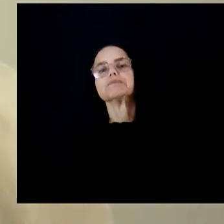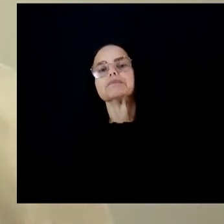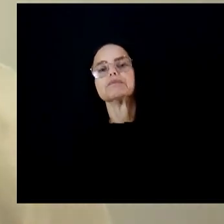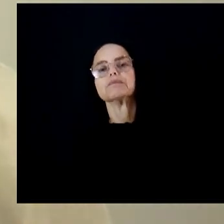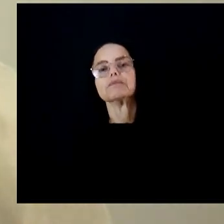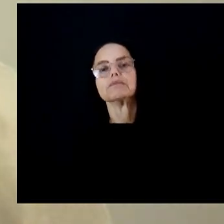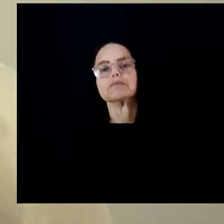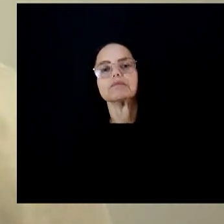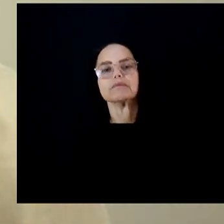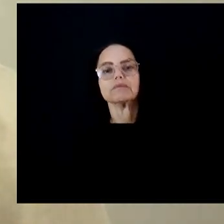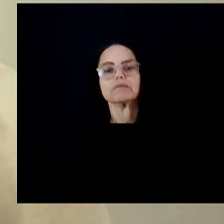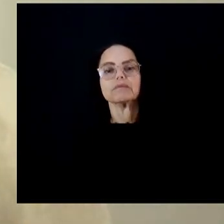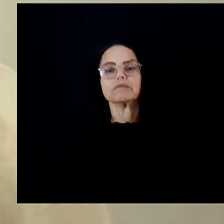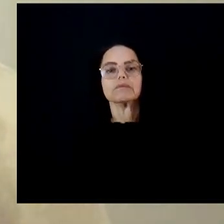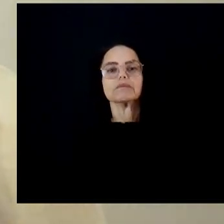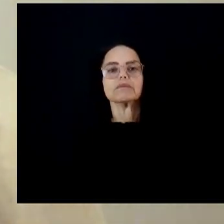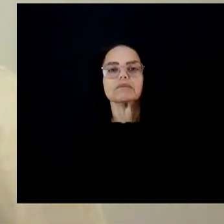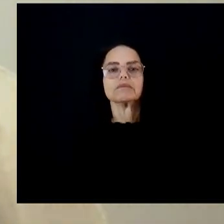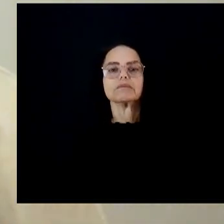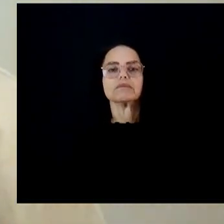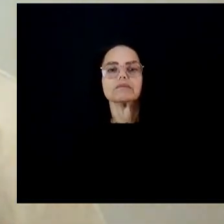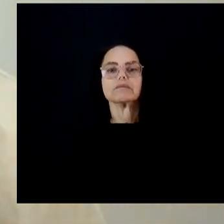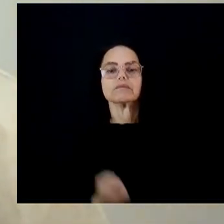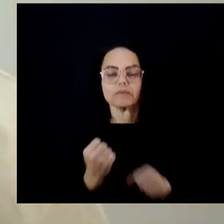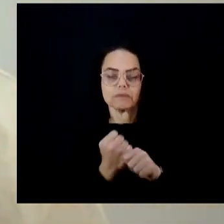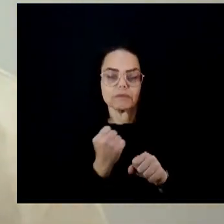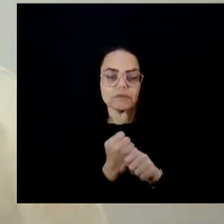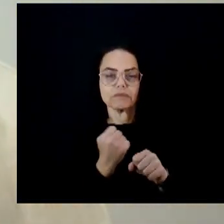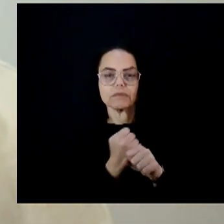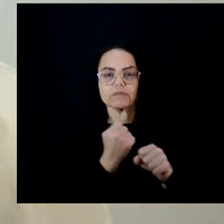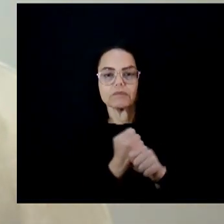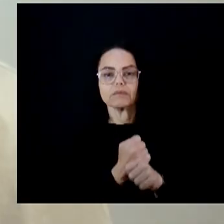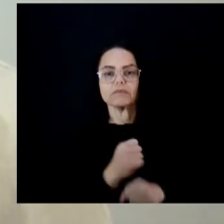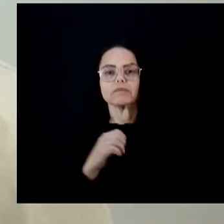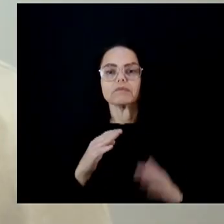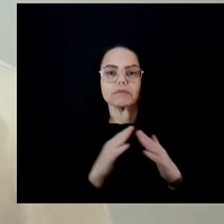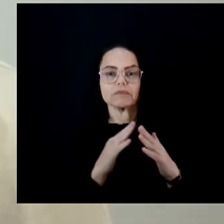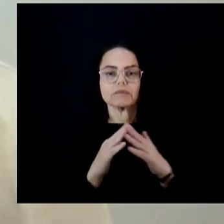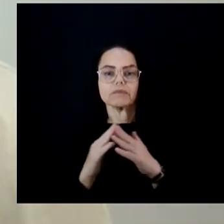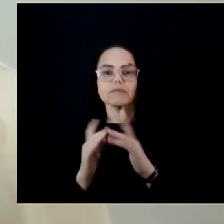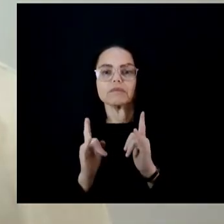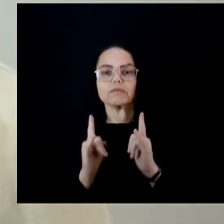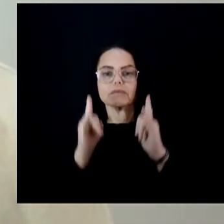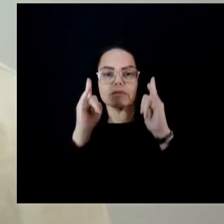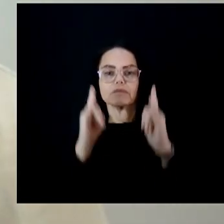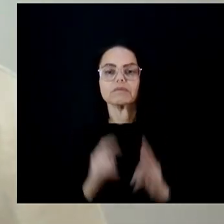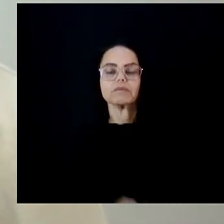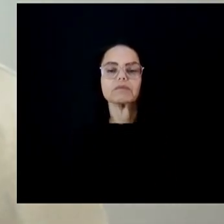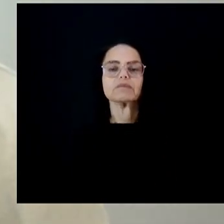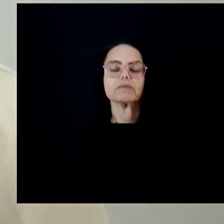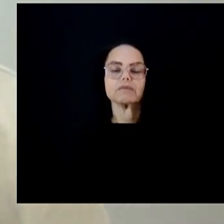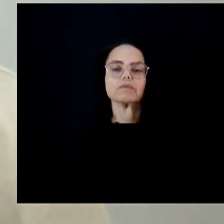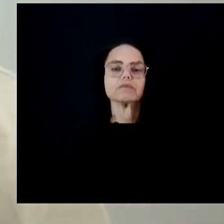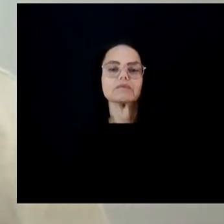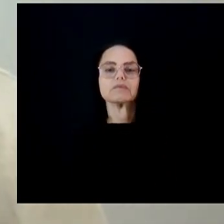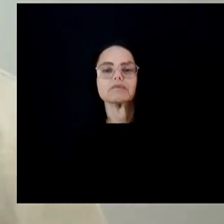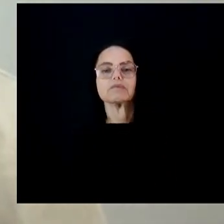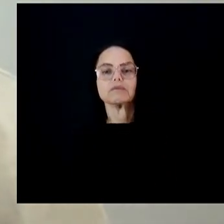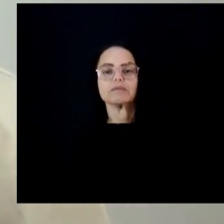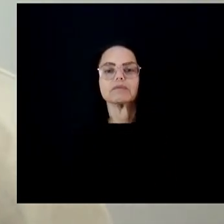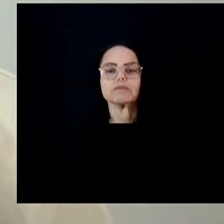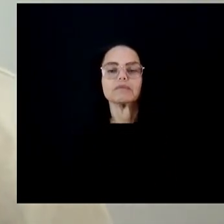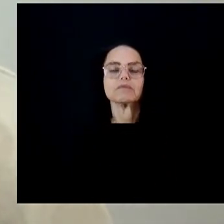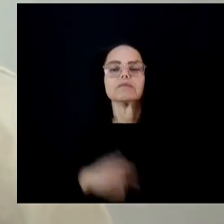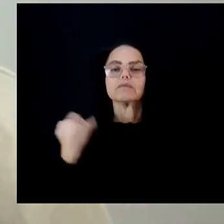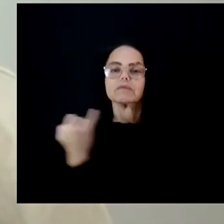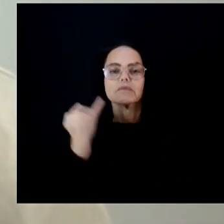em danos a construções civis, por exemplo, a casas, a prédios, isso não é tão relevante no Brasil,